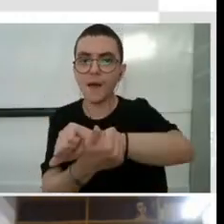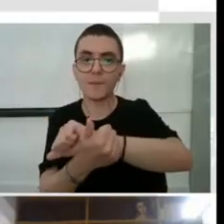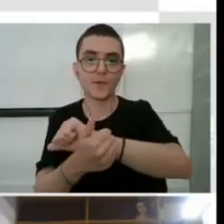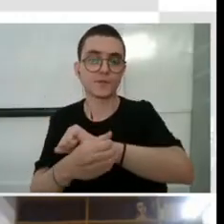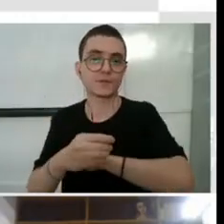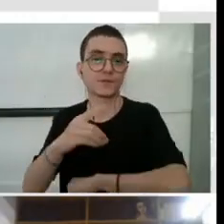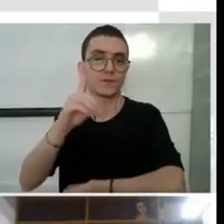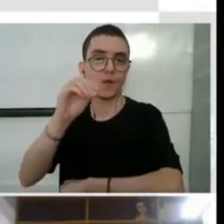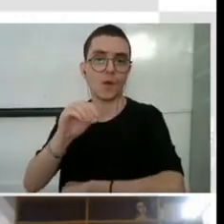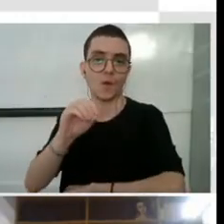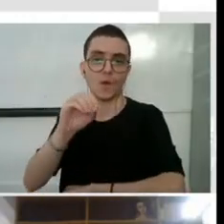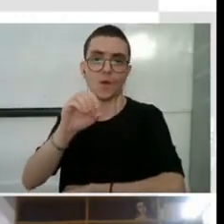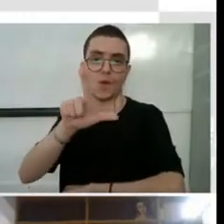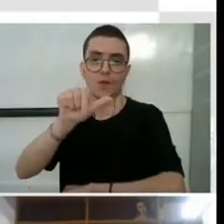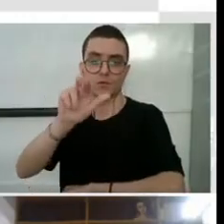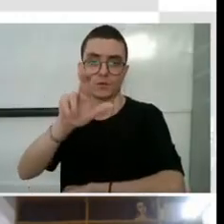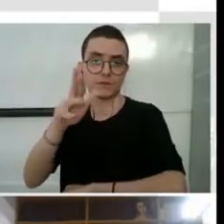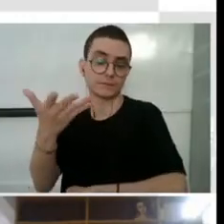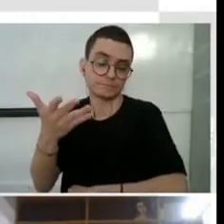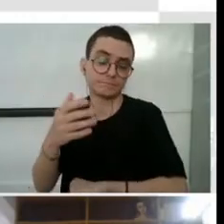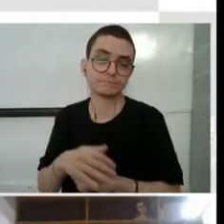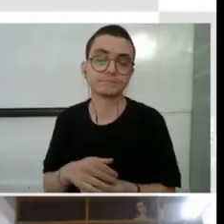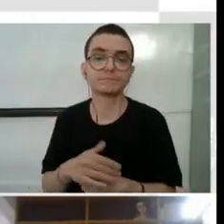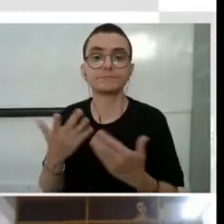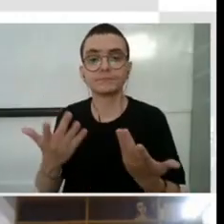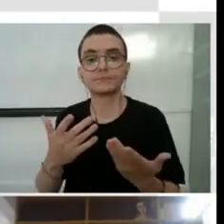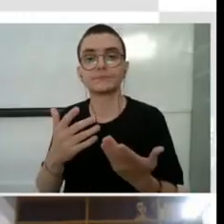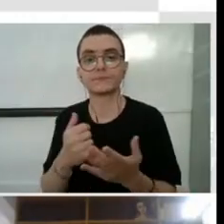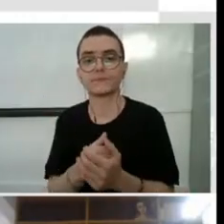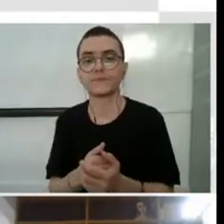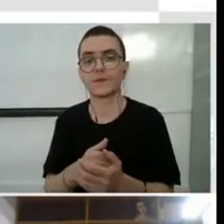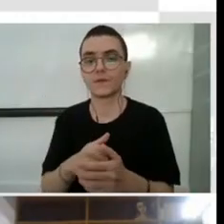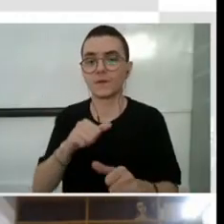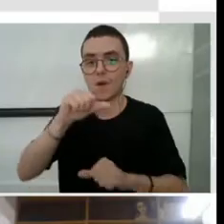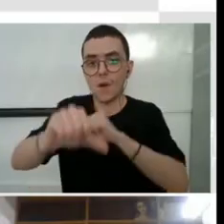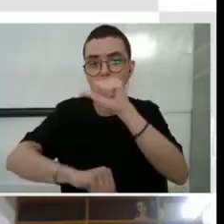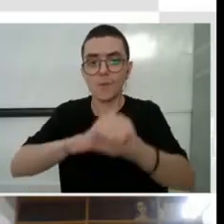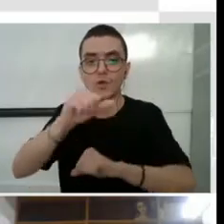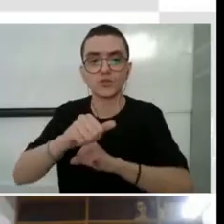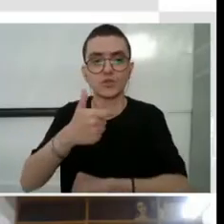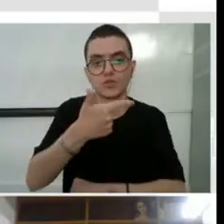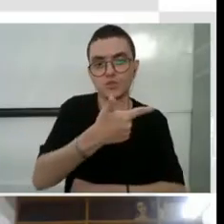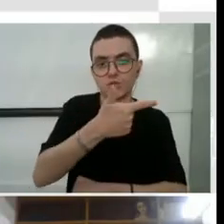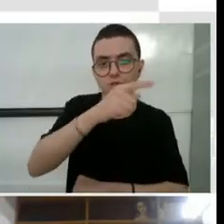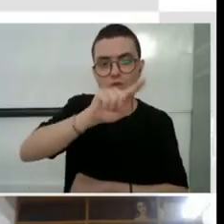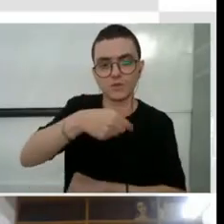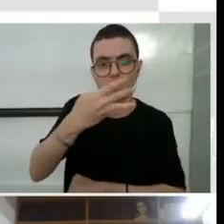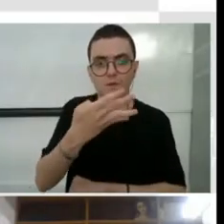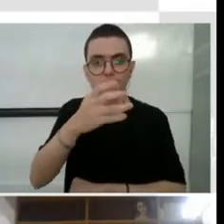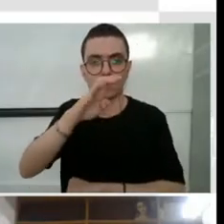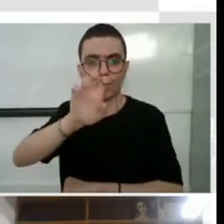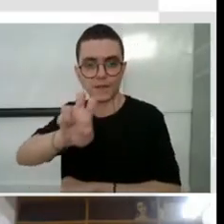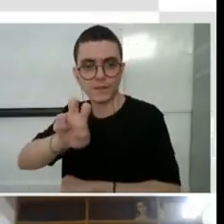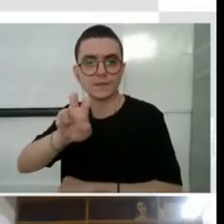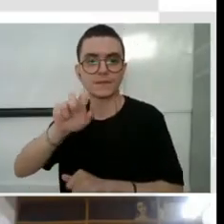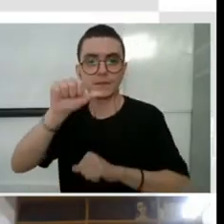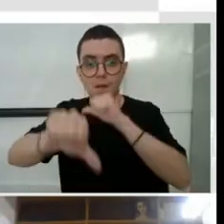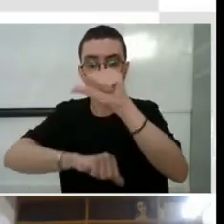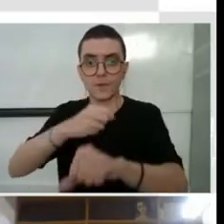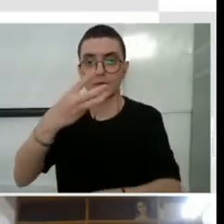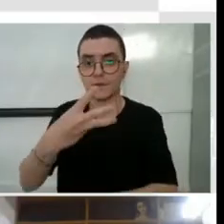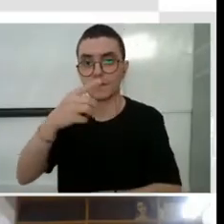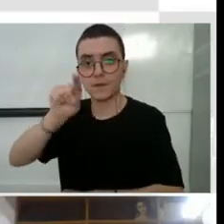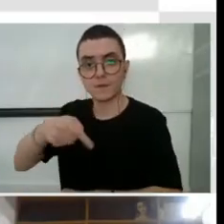equivalente. E aí nós passamos, portanto, de 2,45 para 3,74, como vocês estão vendo aqui. Um aumento muito grande no Brasil. Pois